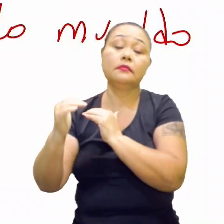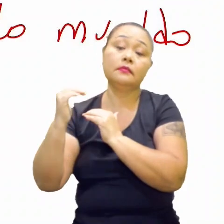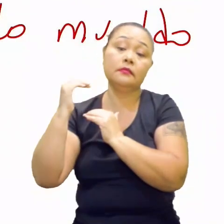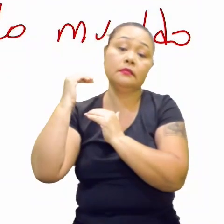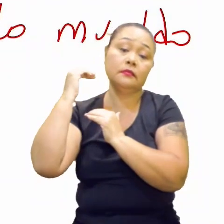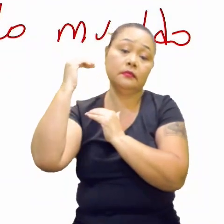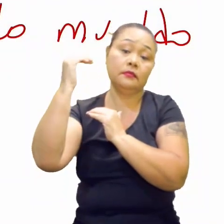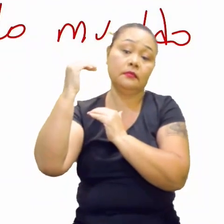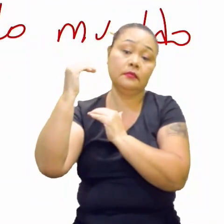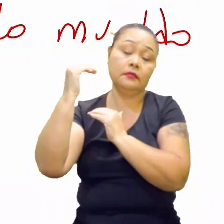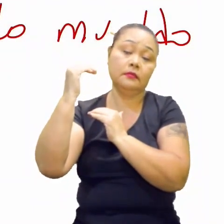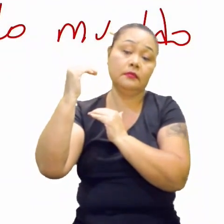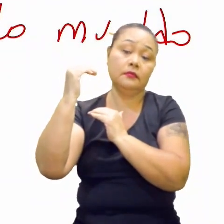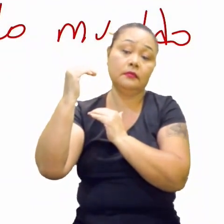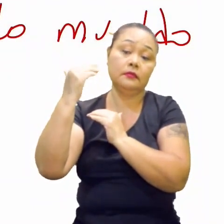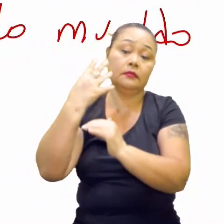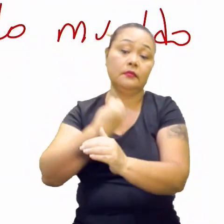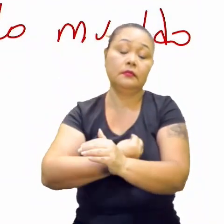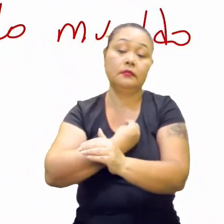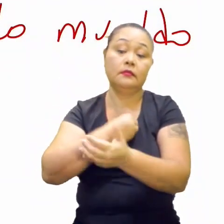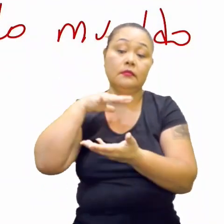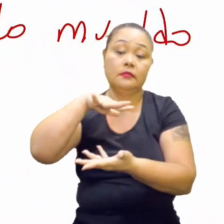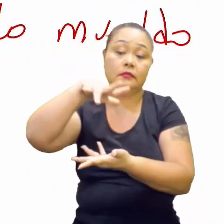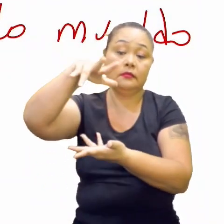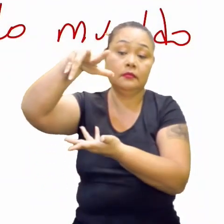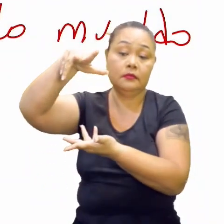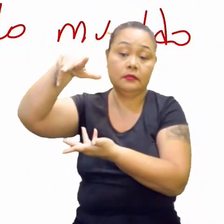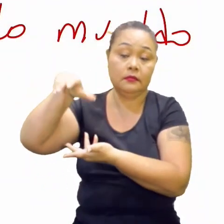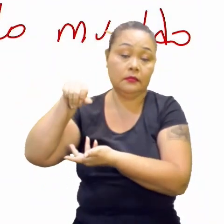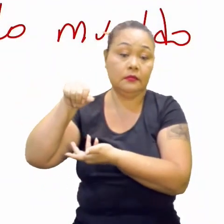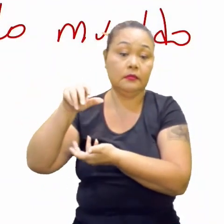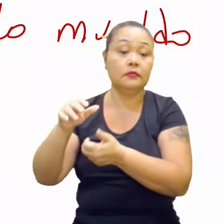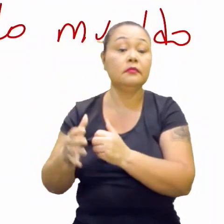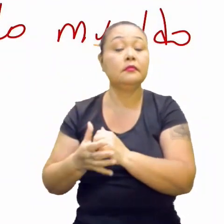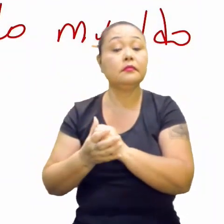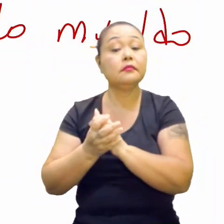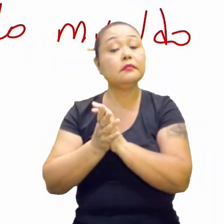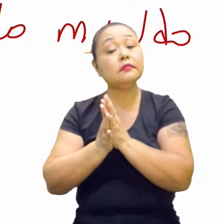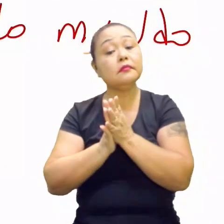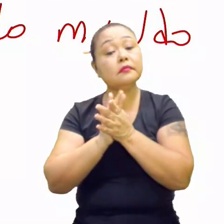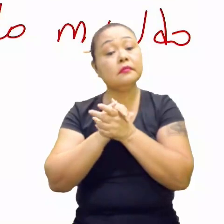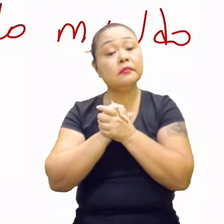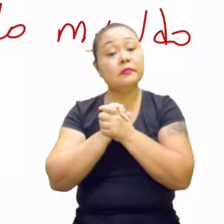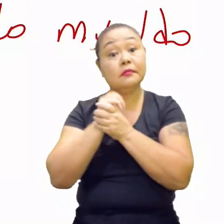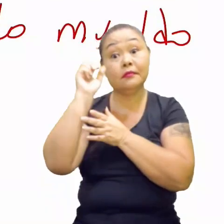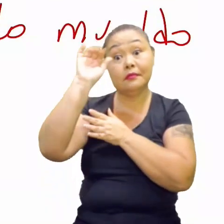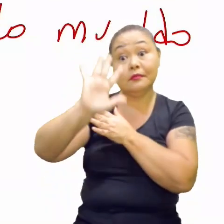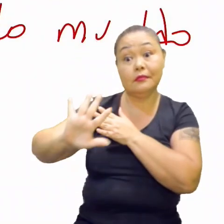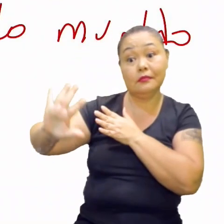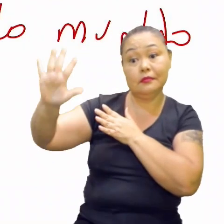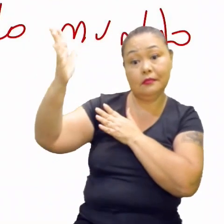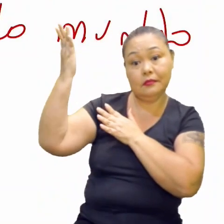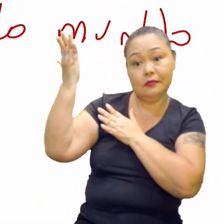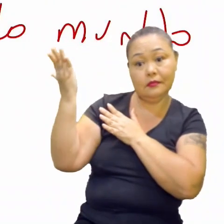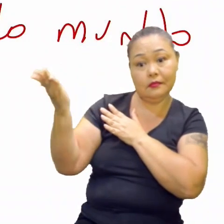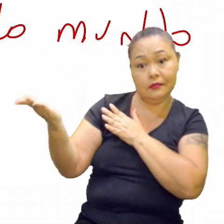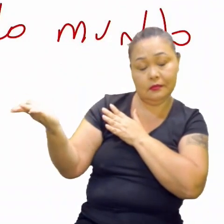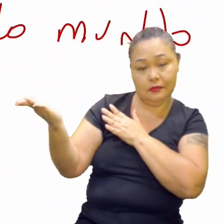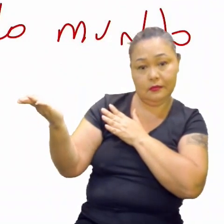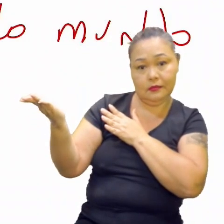padrão de vida do mundo. Essa imagem que vocês estão vendo,